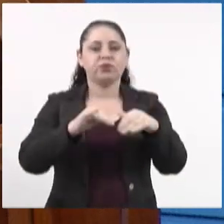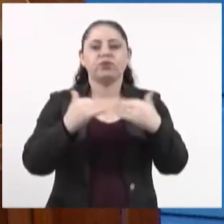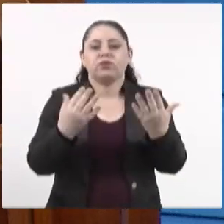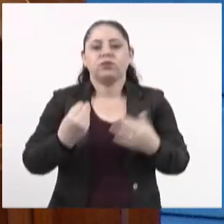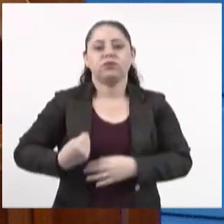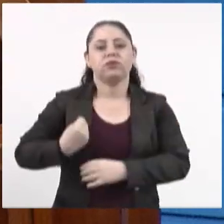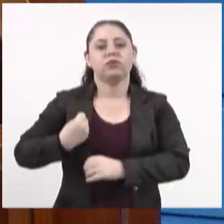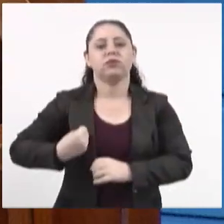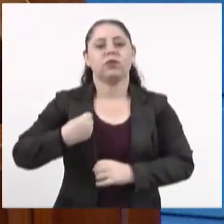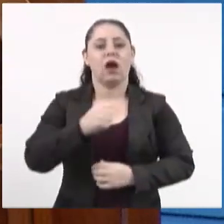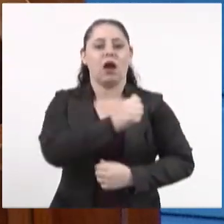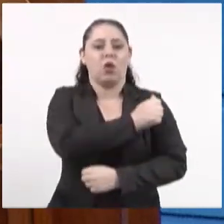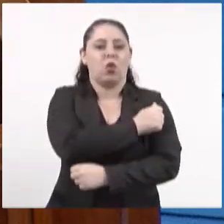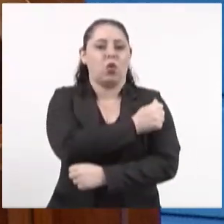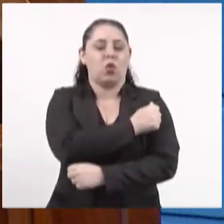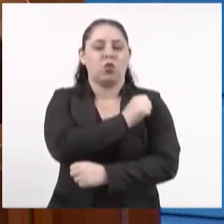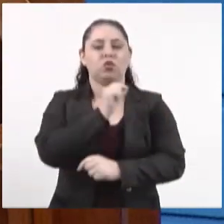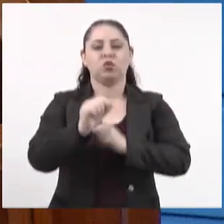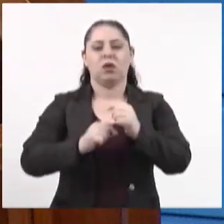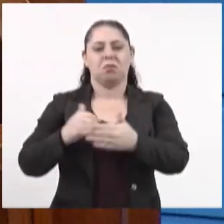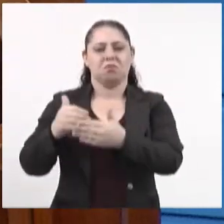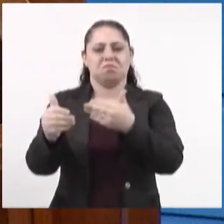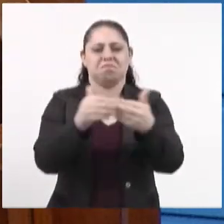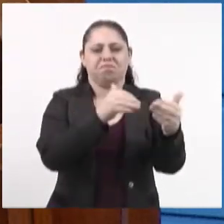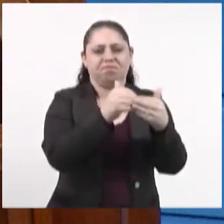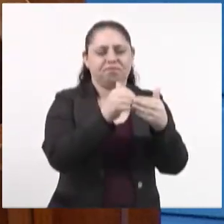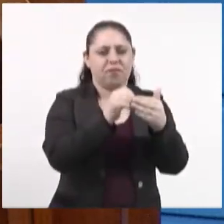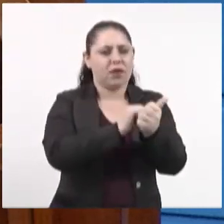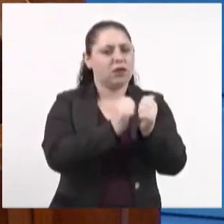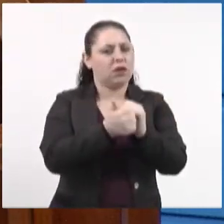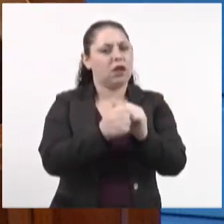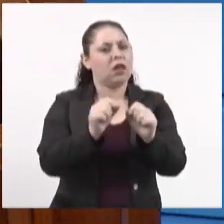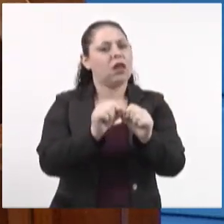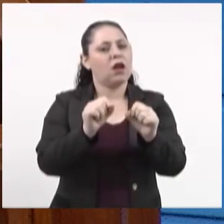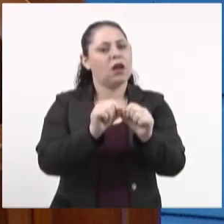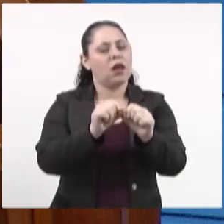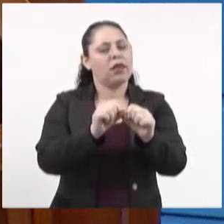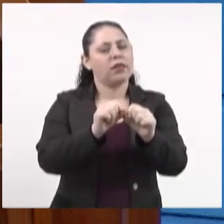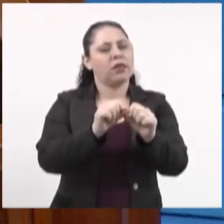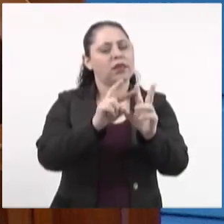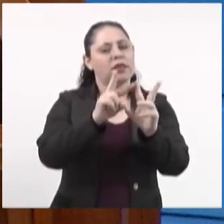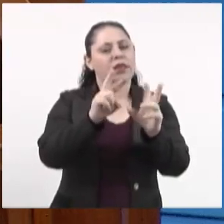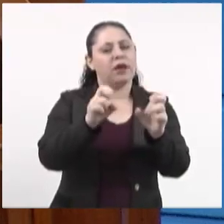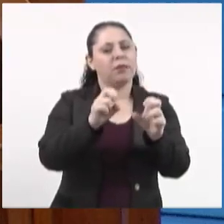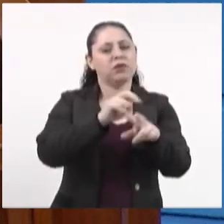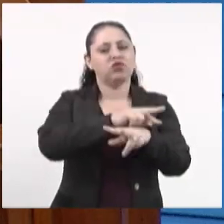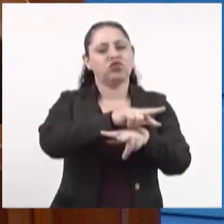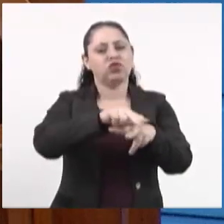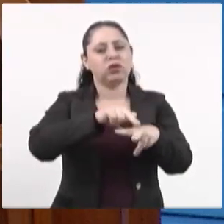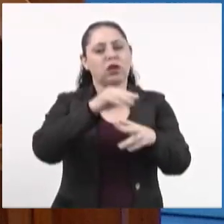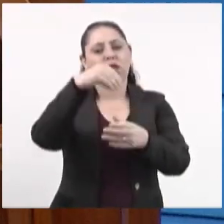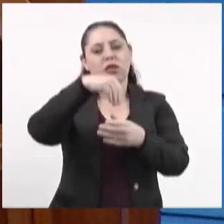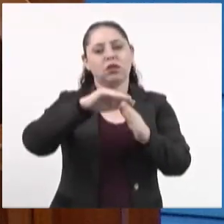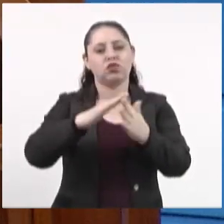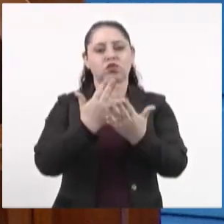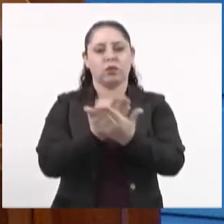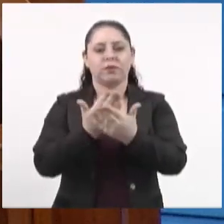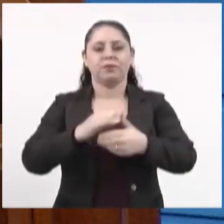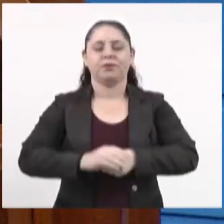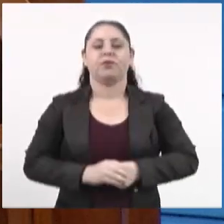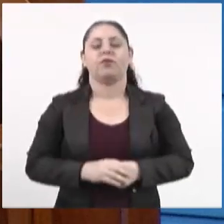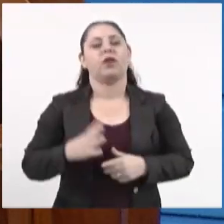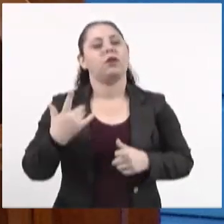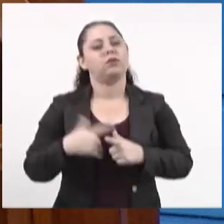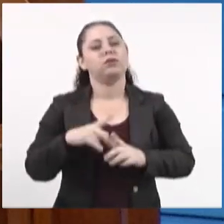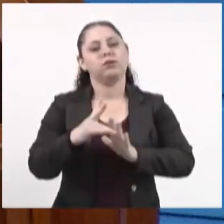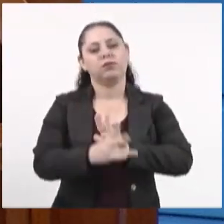quanto da participação dos alunos em quaisquer atividades que tratem sobre questão de gênero no ambiente escolar ou similares. Por